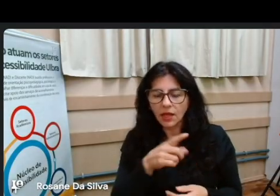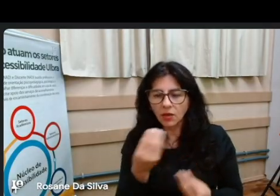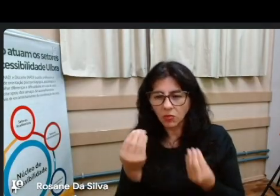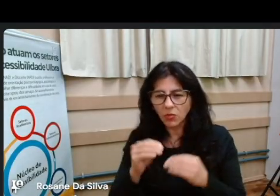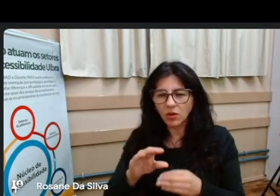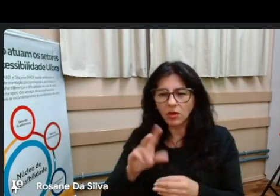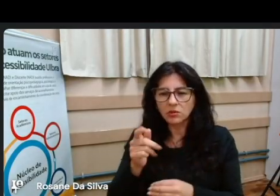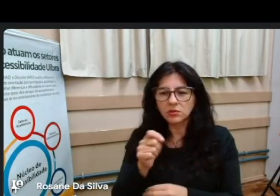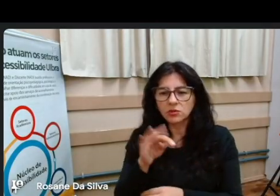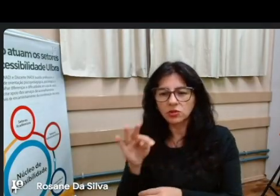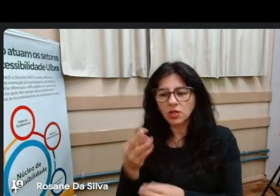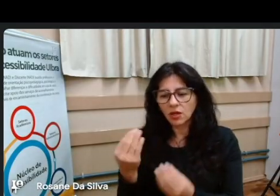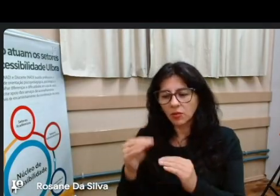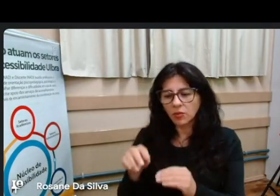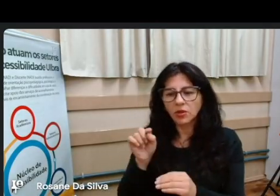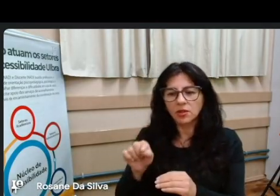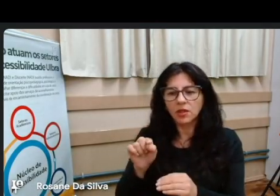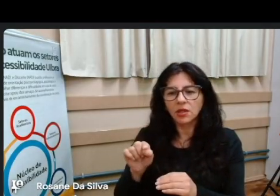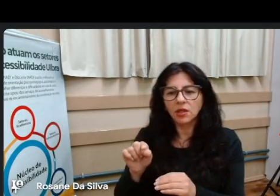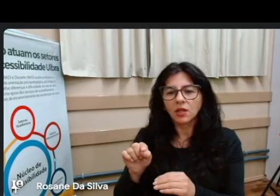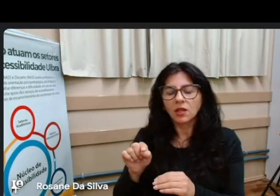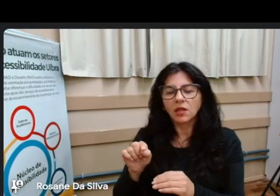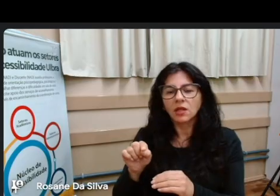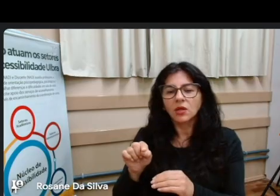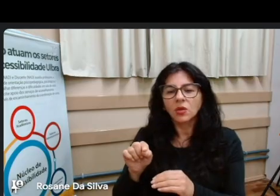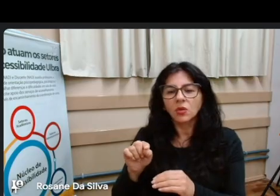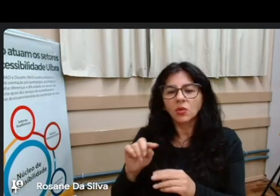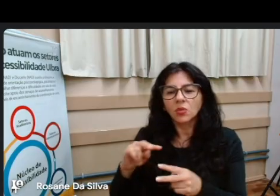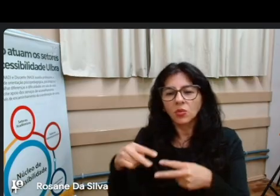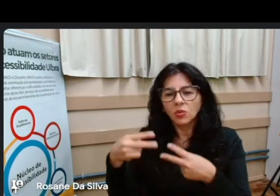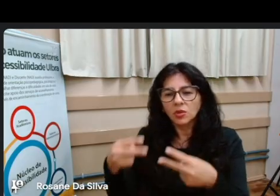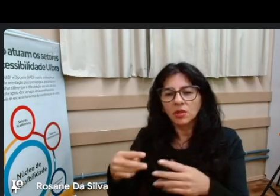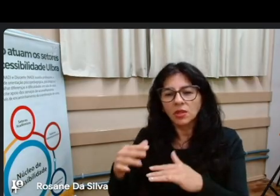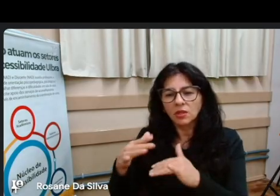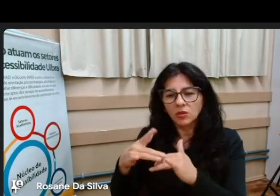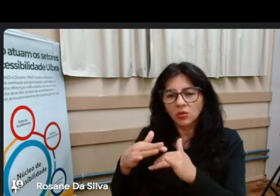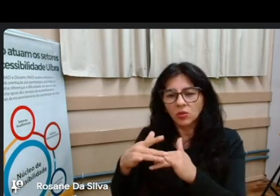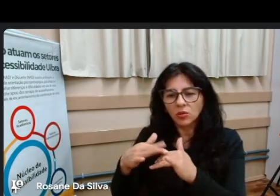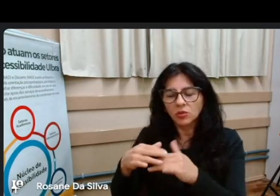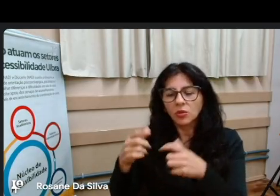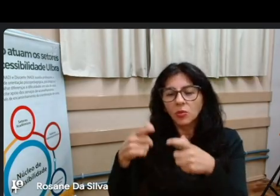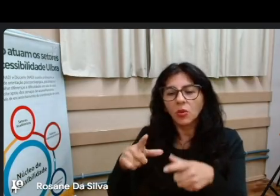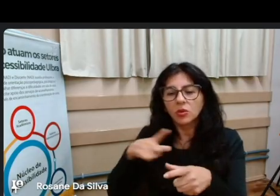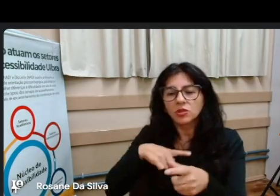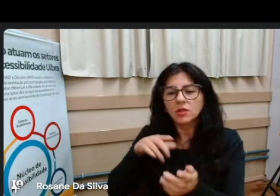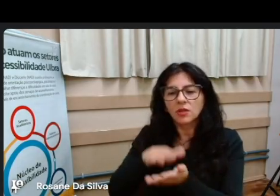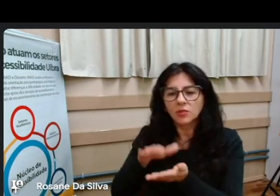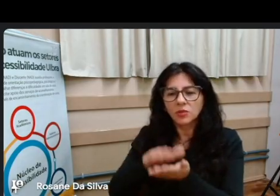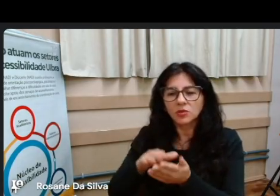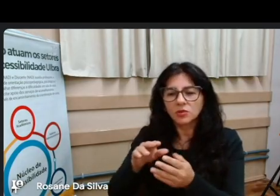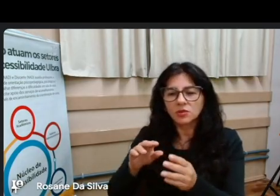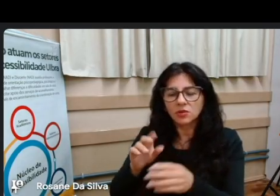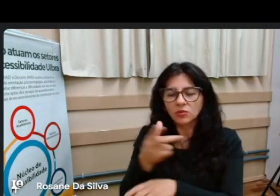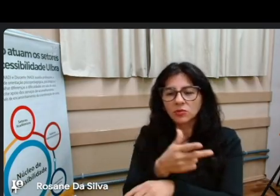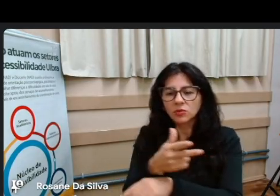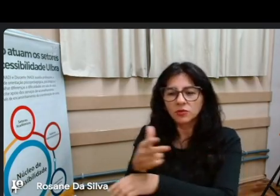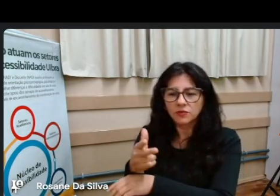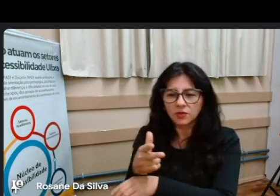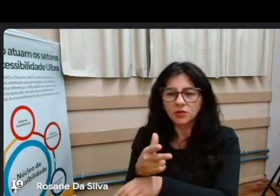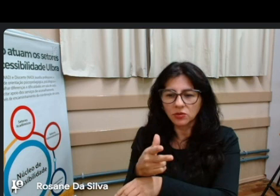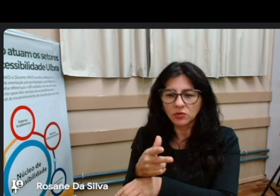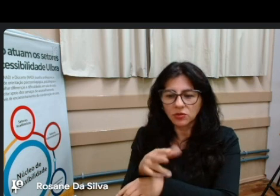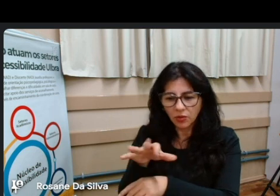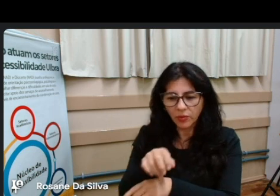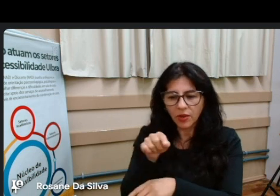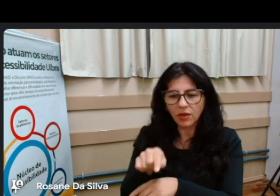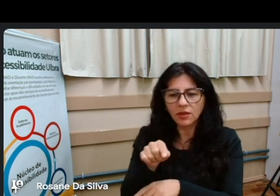eh só antes ali eu vou eu coloquei no chat o endereço do YouTube do Da onde tem essa produção de vídeos